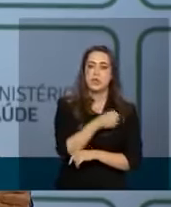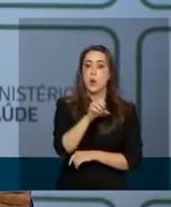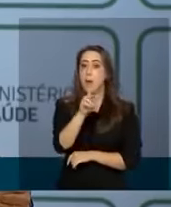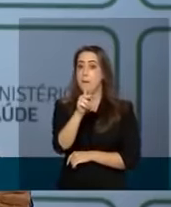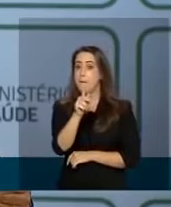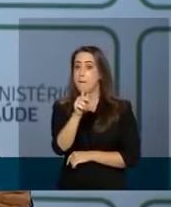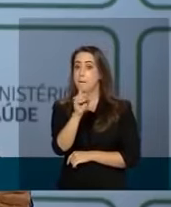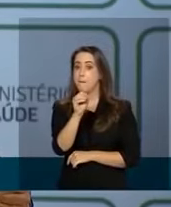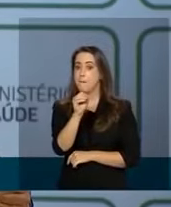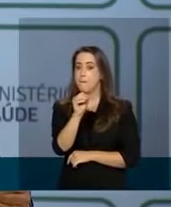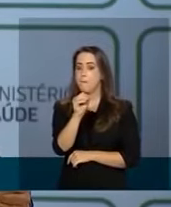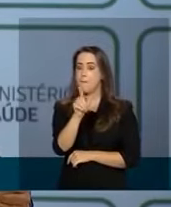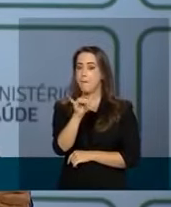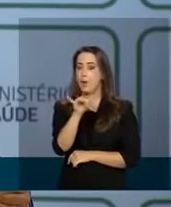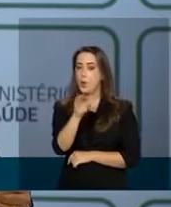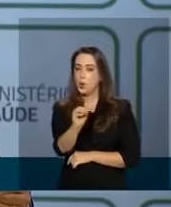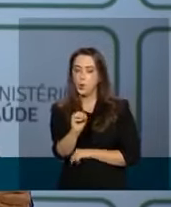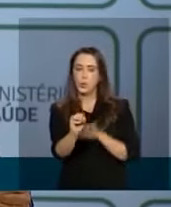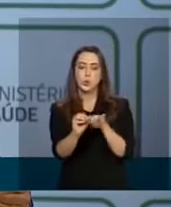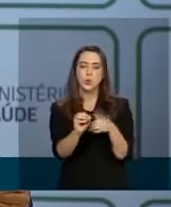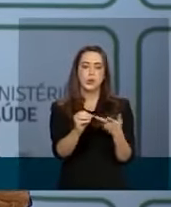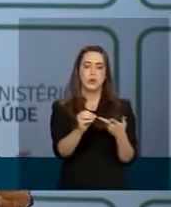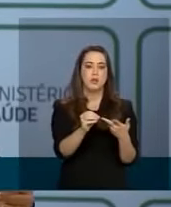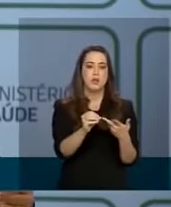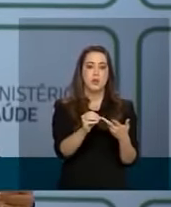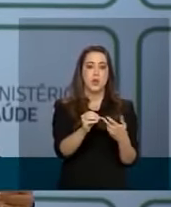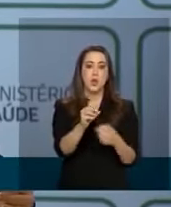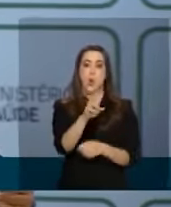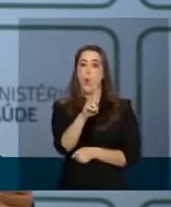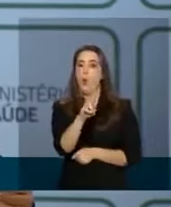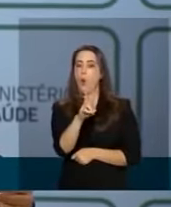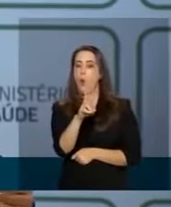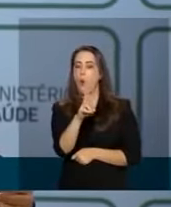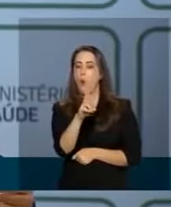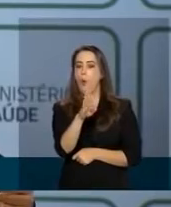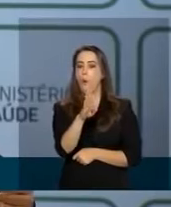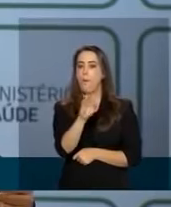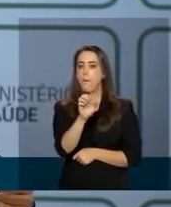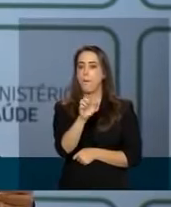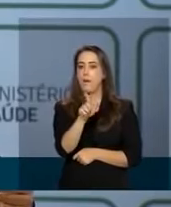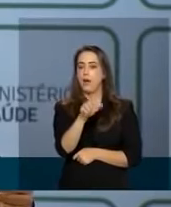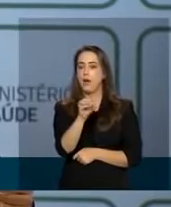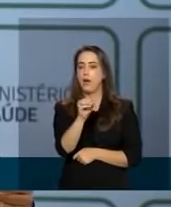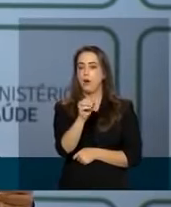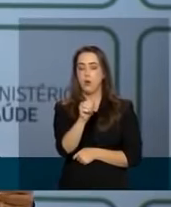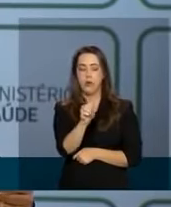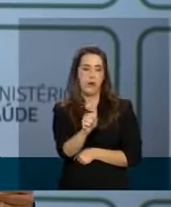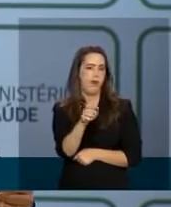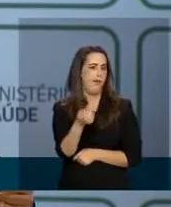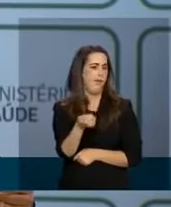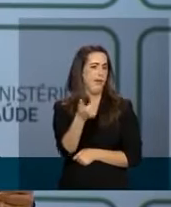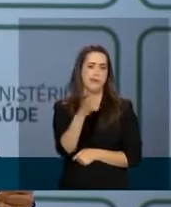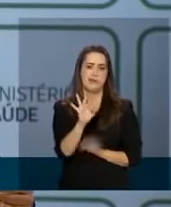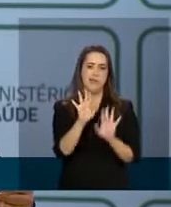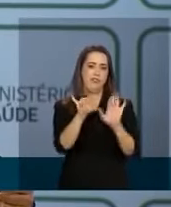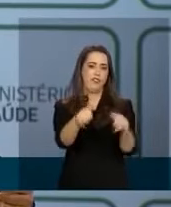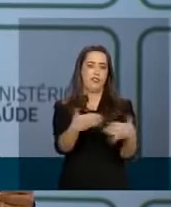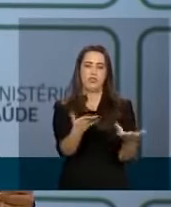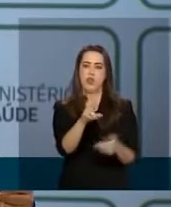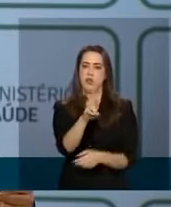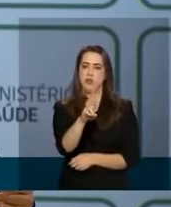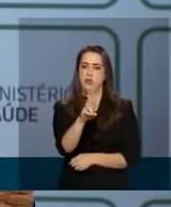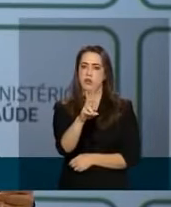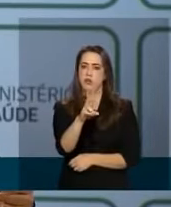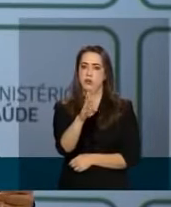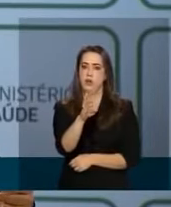pólio, a campanha de vacinação contra a rubéola, que praticamente eliminou a transmissão da rubéola